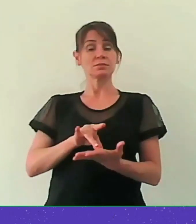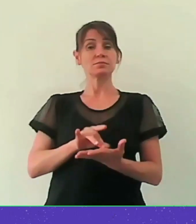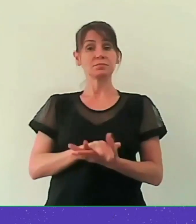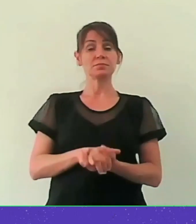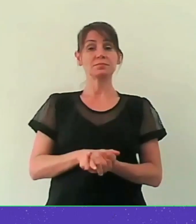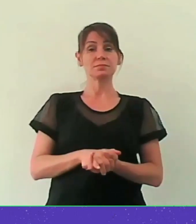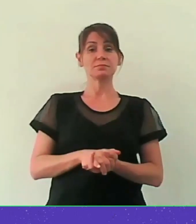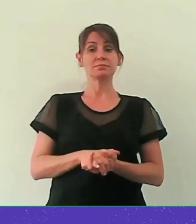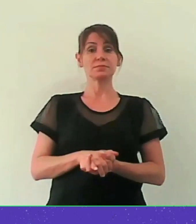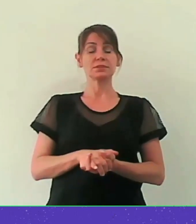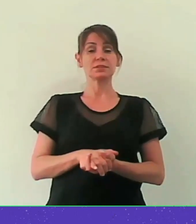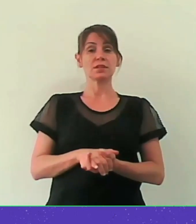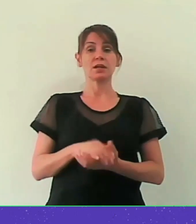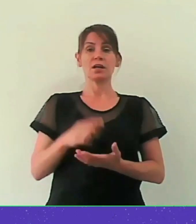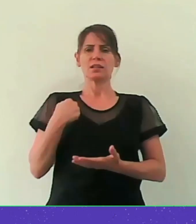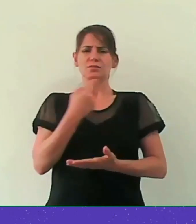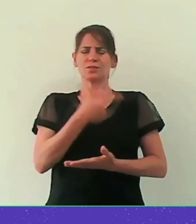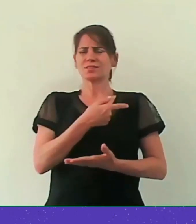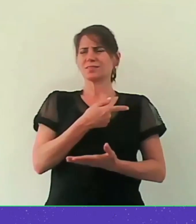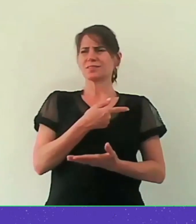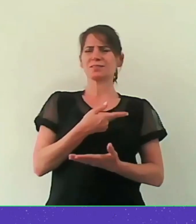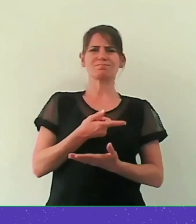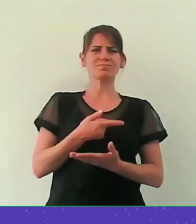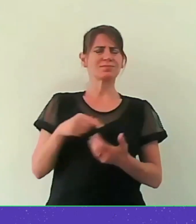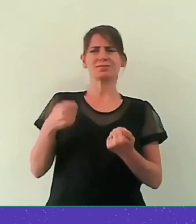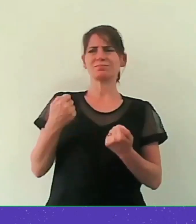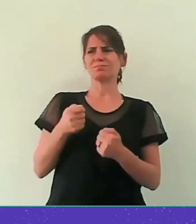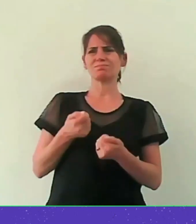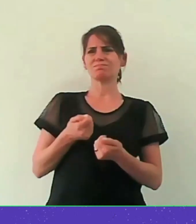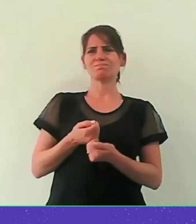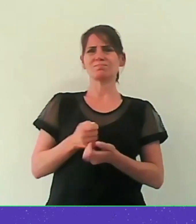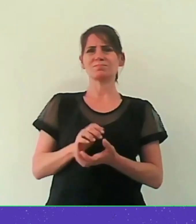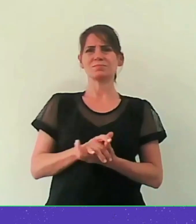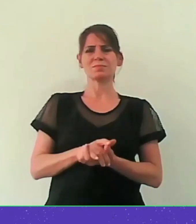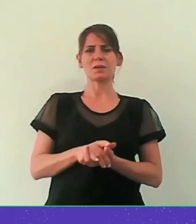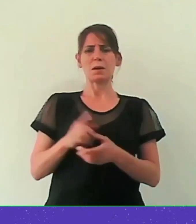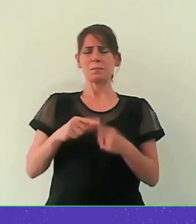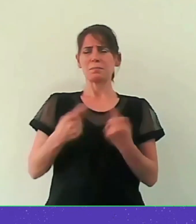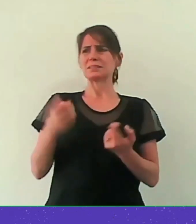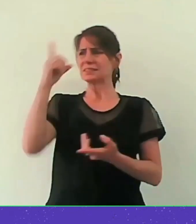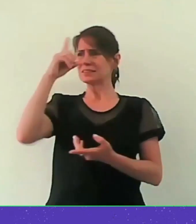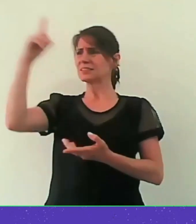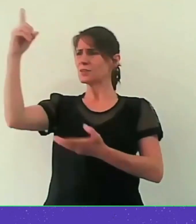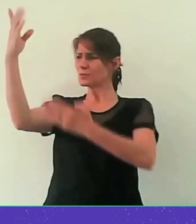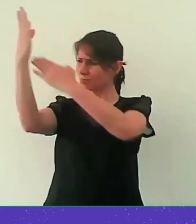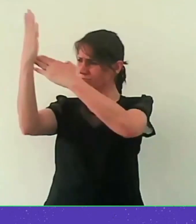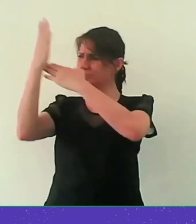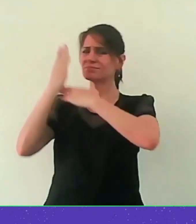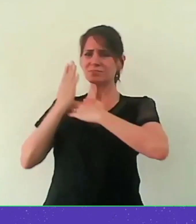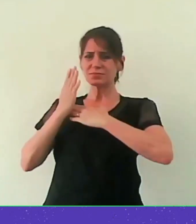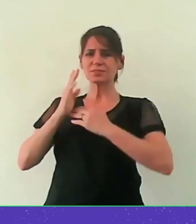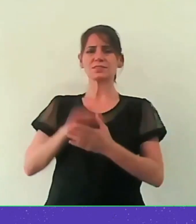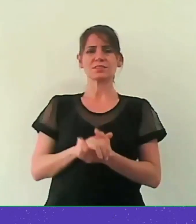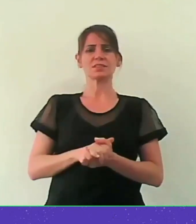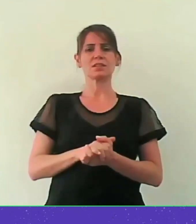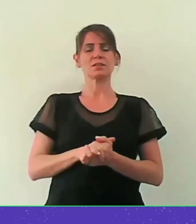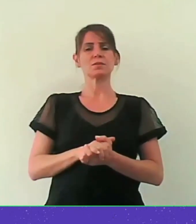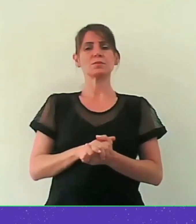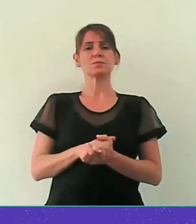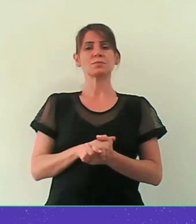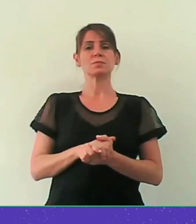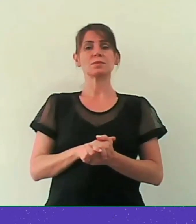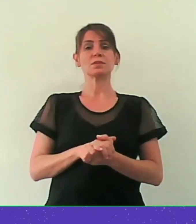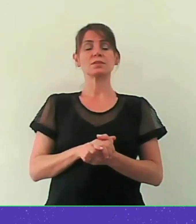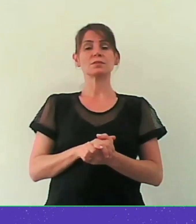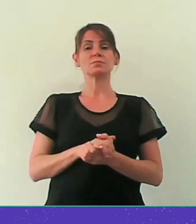Embora nós não mereçamos isso, mas Deus reuniu condições na consolidação da igreja